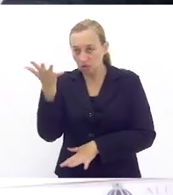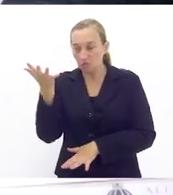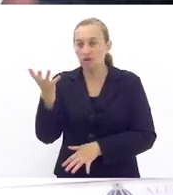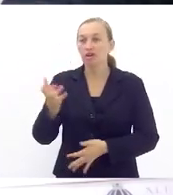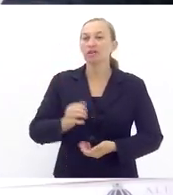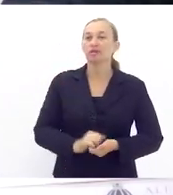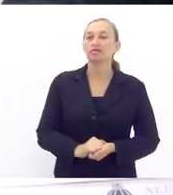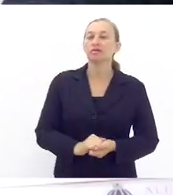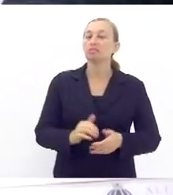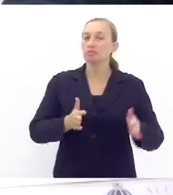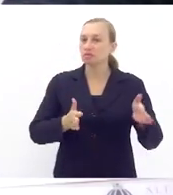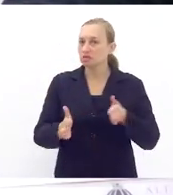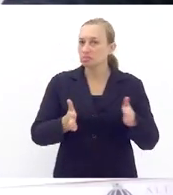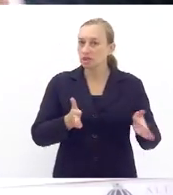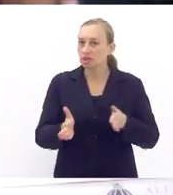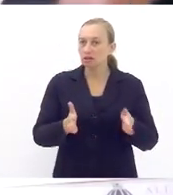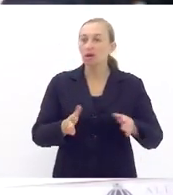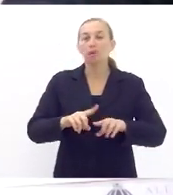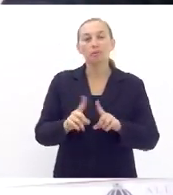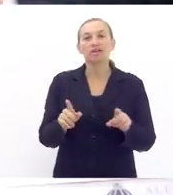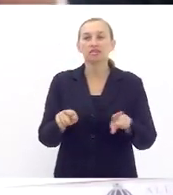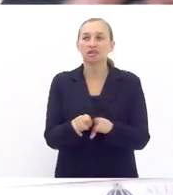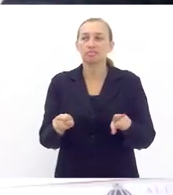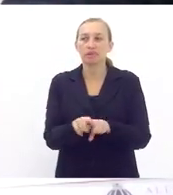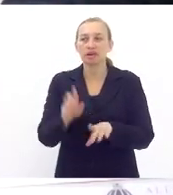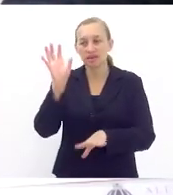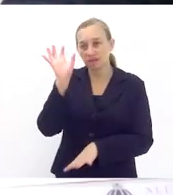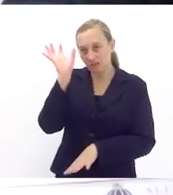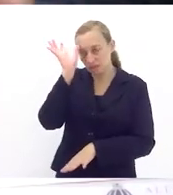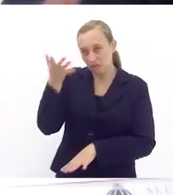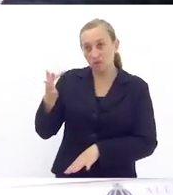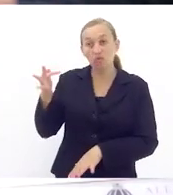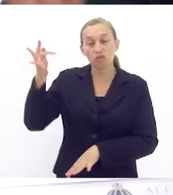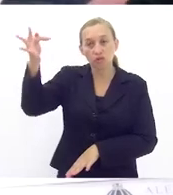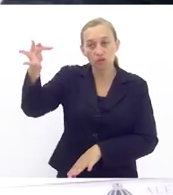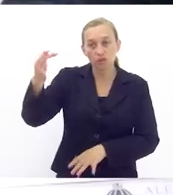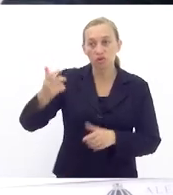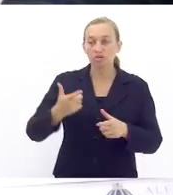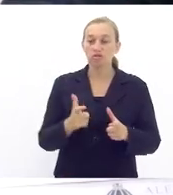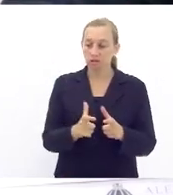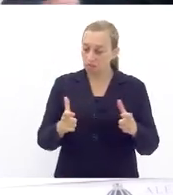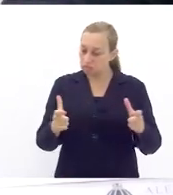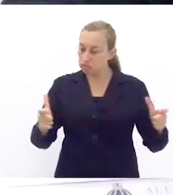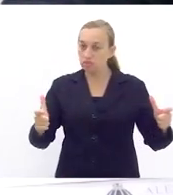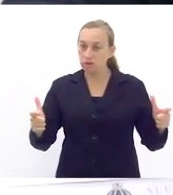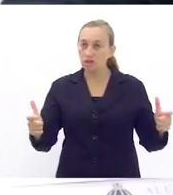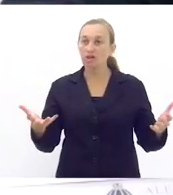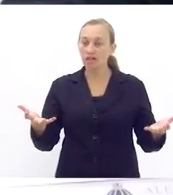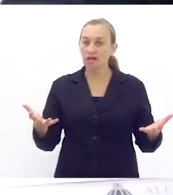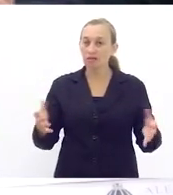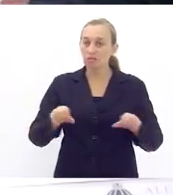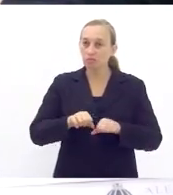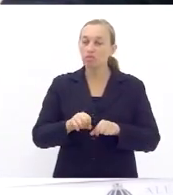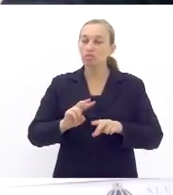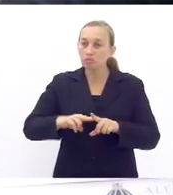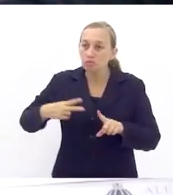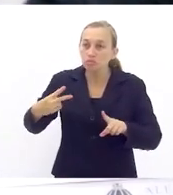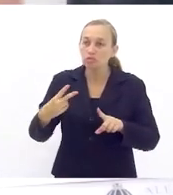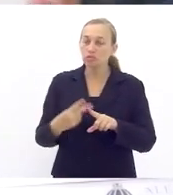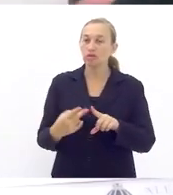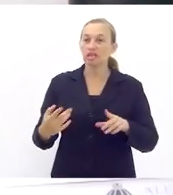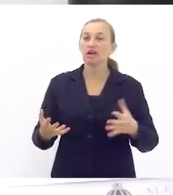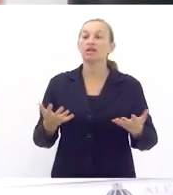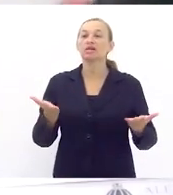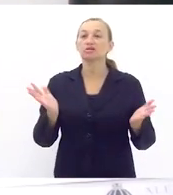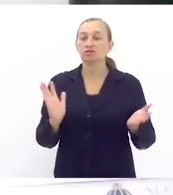esse período mas também soluções futuras né a gente quer um crescimento a gente quer ampliar então a gente já